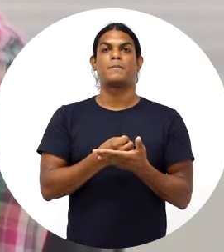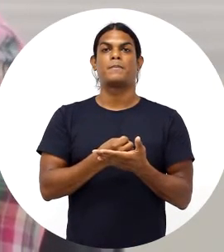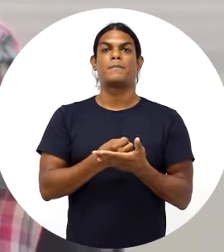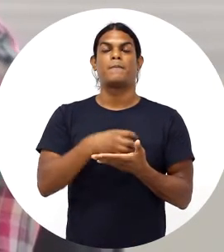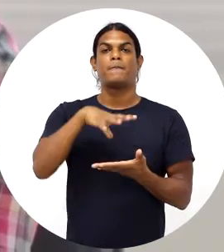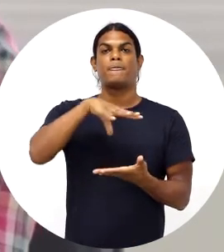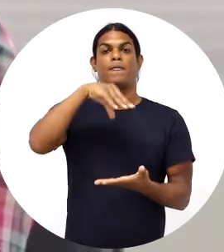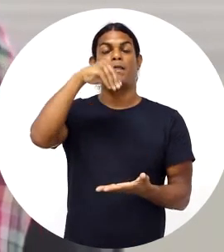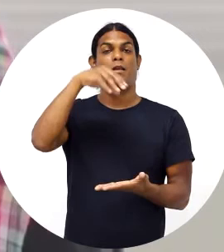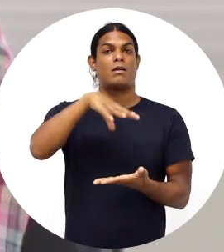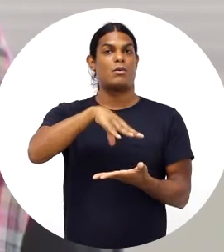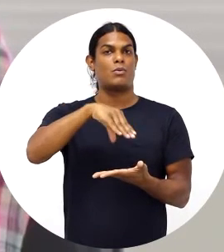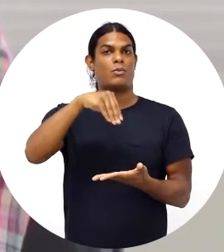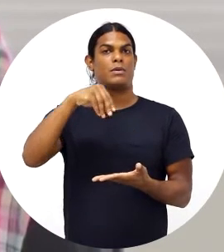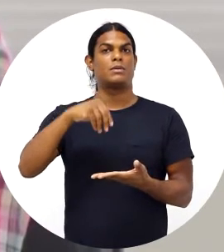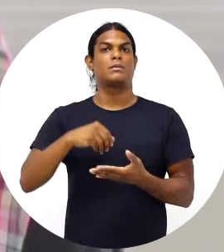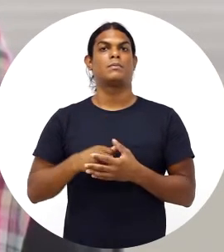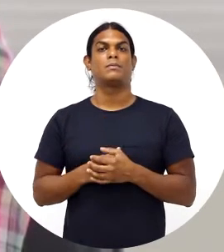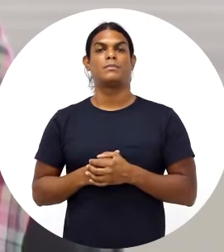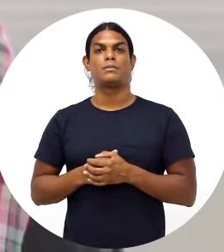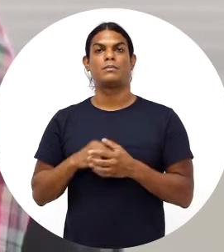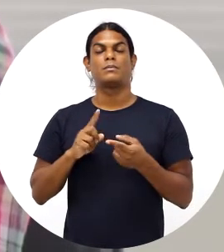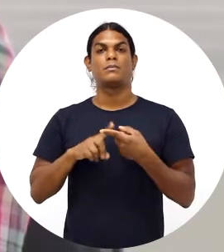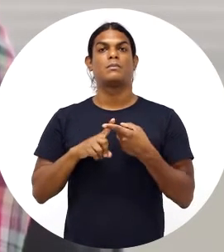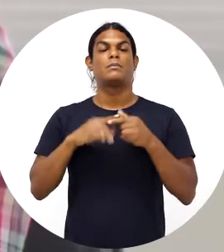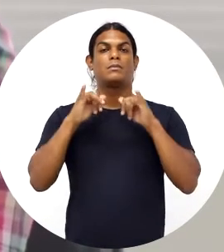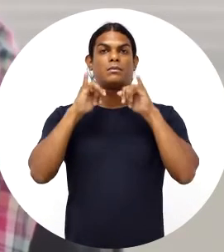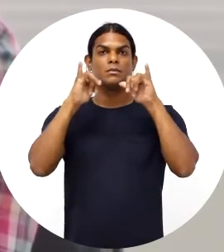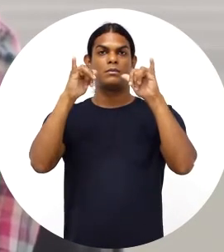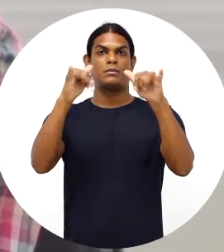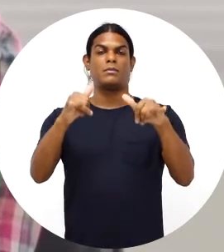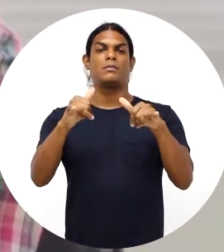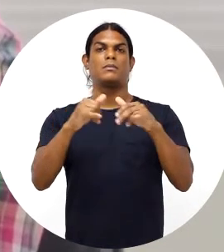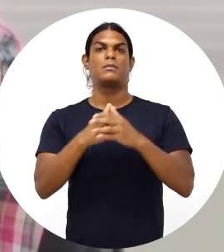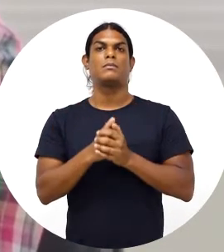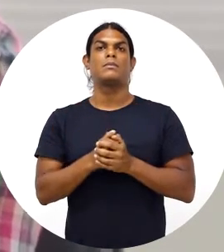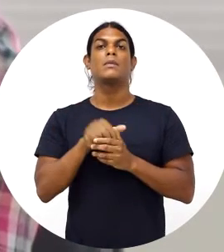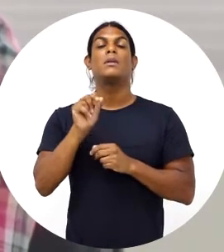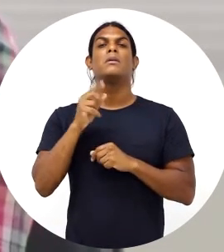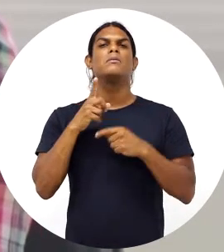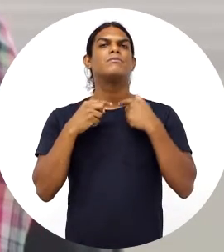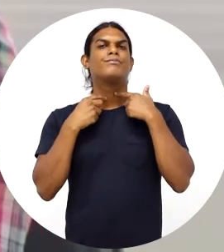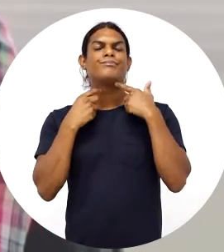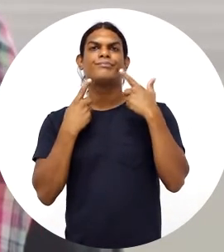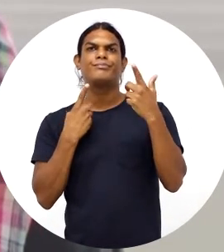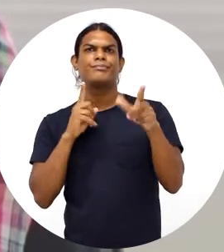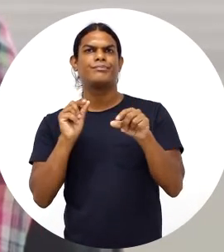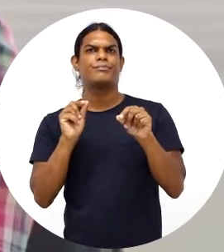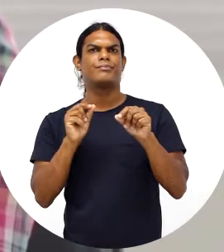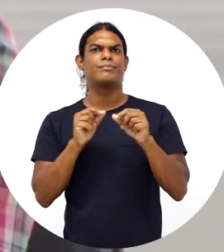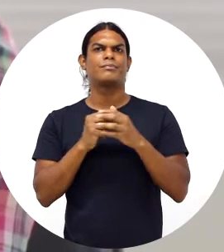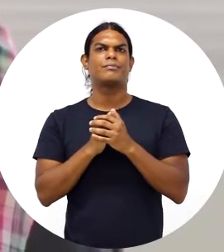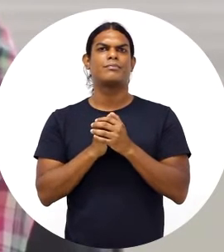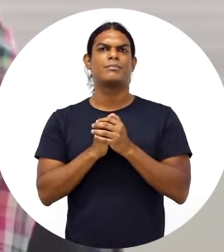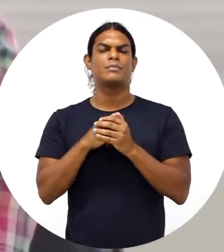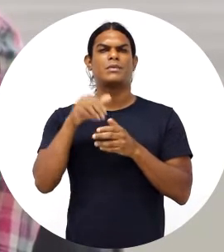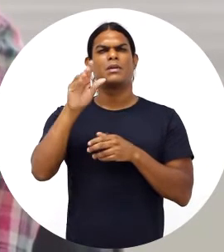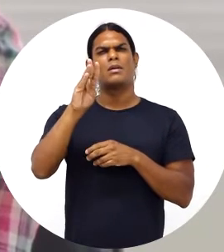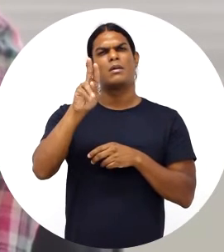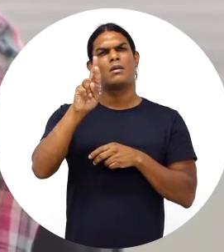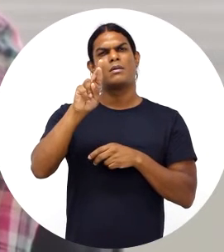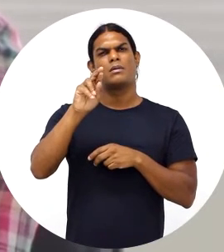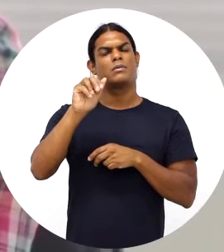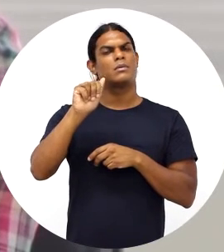Uma outra função é comunicar algo. Quem pode duvidar, por exemplo, que Graciliano